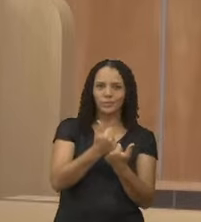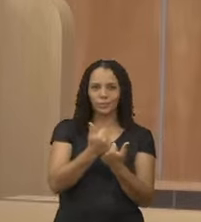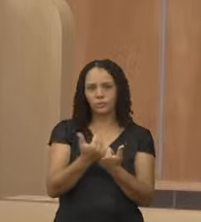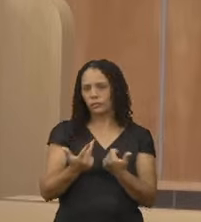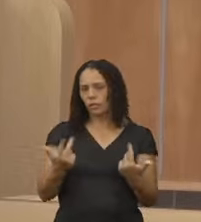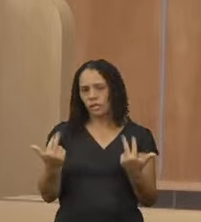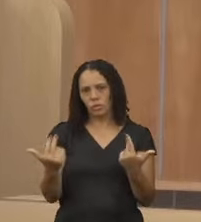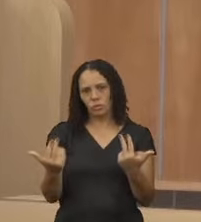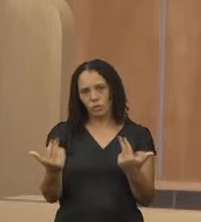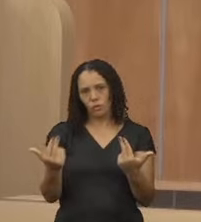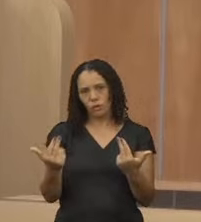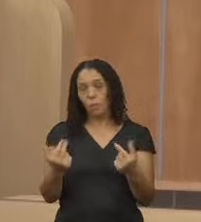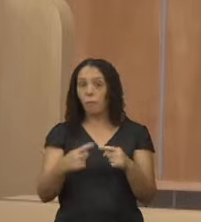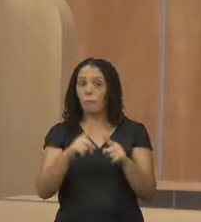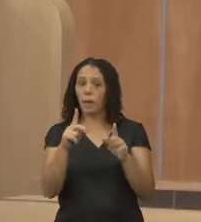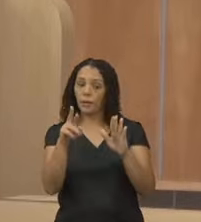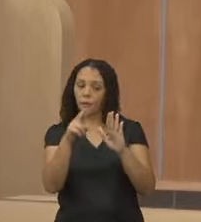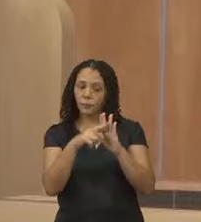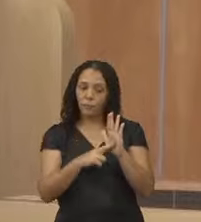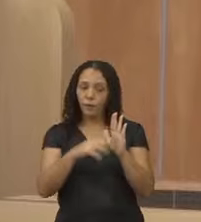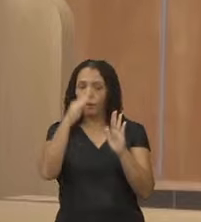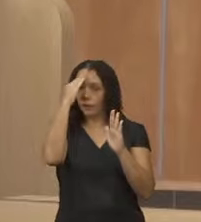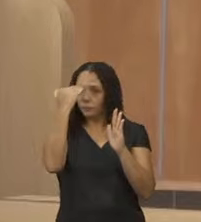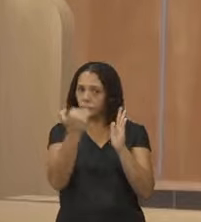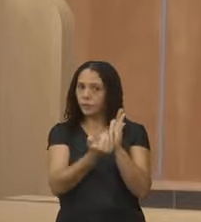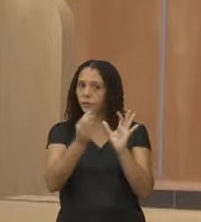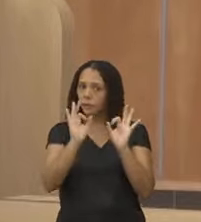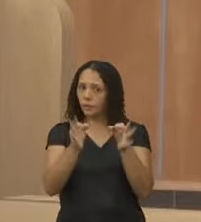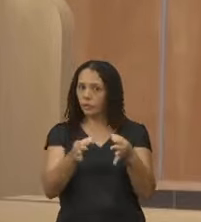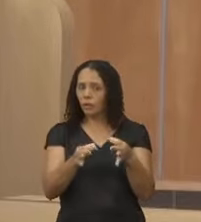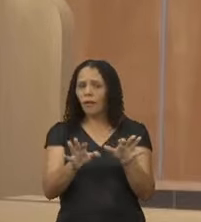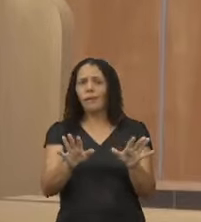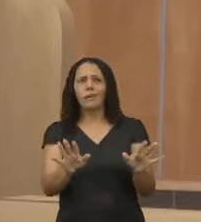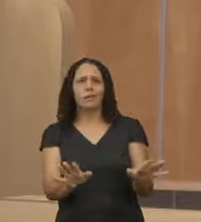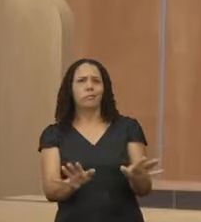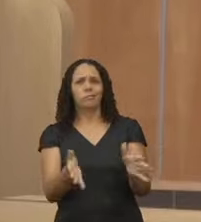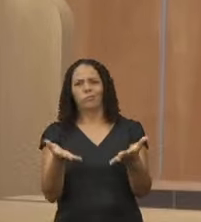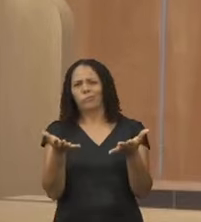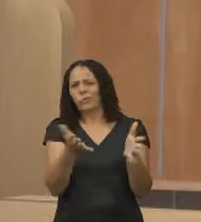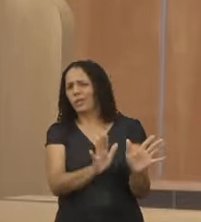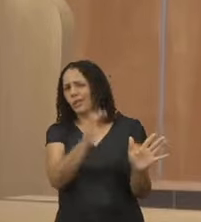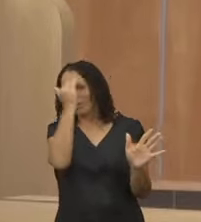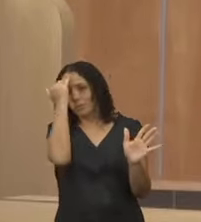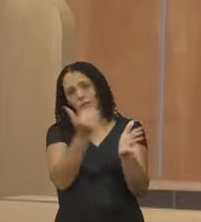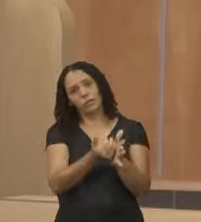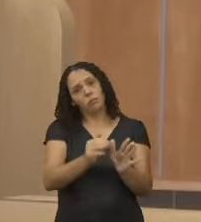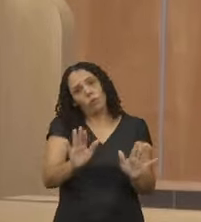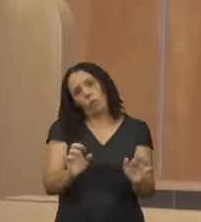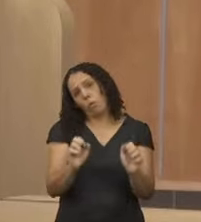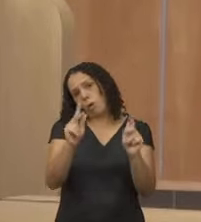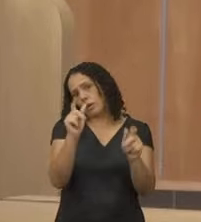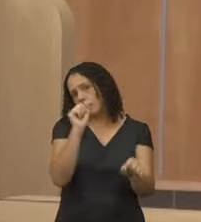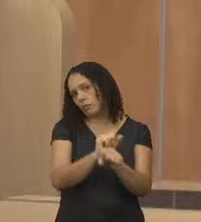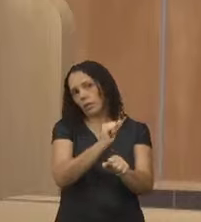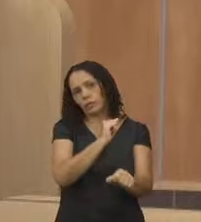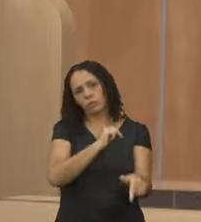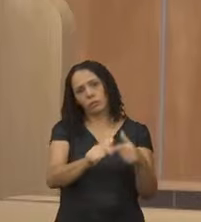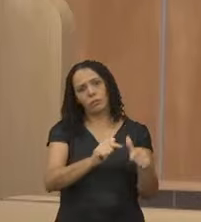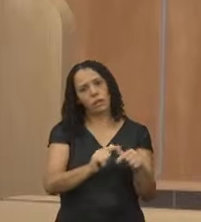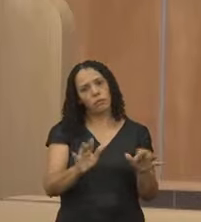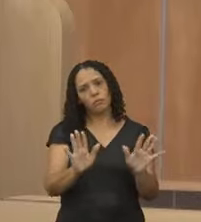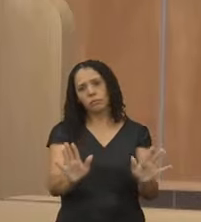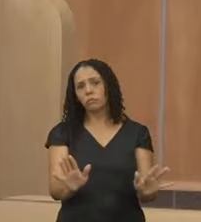repito, com normas, com regramentos. Ah, mas eu não quero seguir. Então você não vai trabalhar com isso. Hoje nós só temos 15